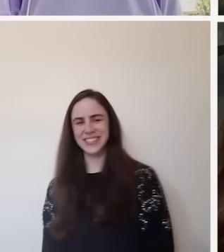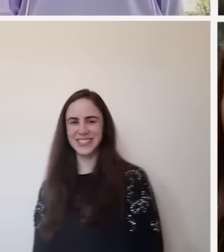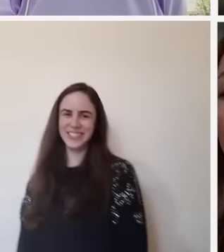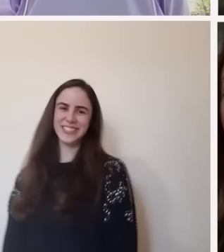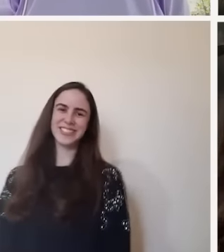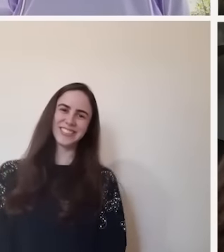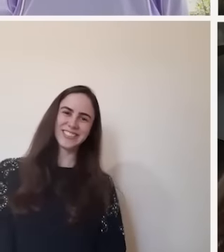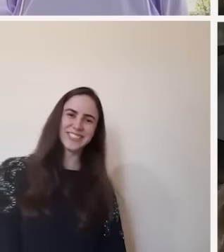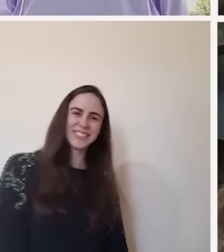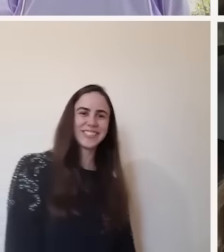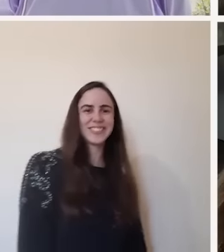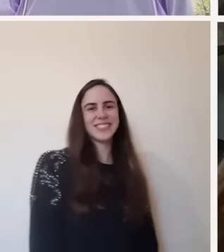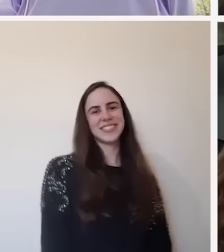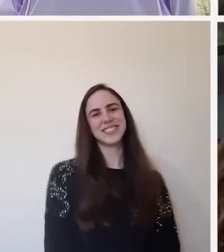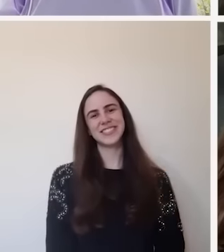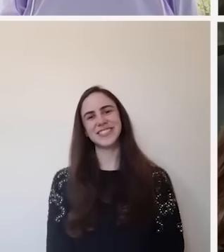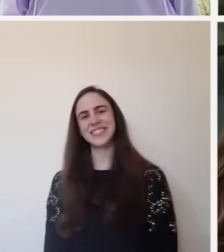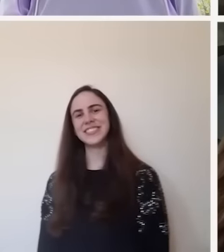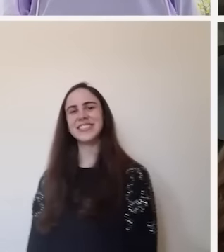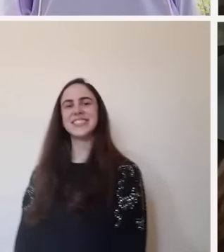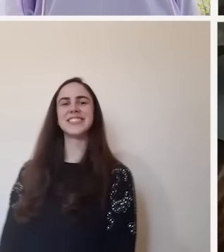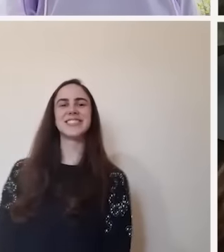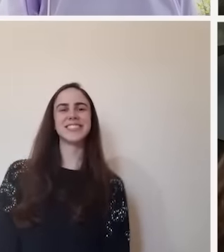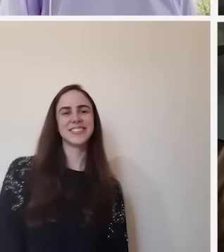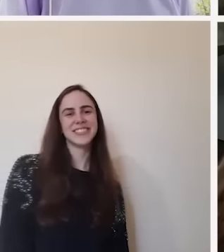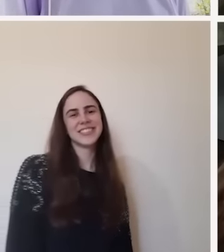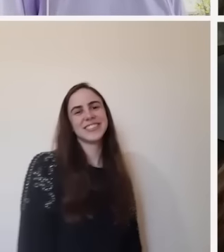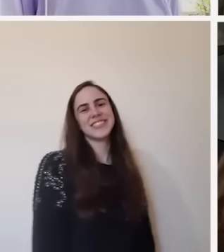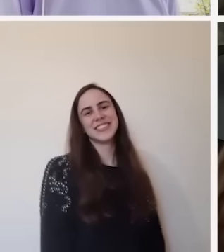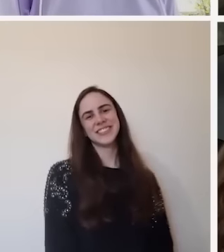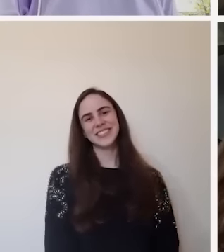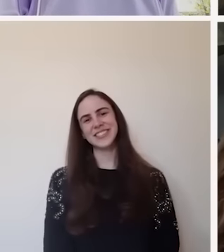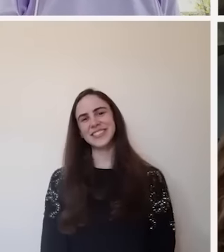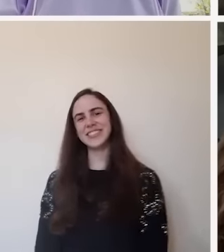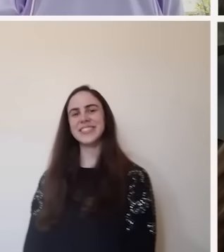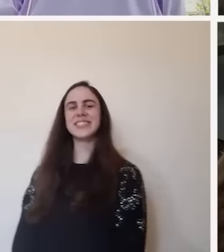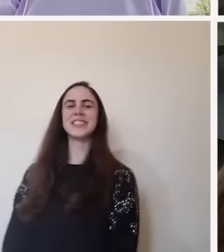perfeição a começar em